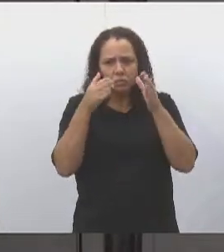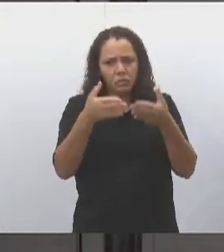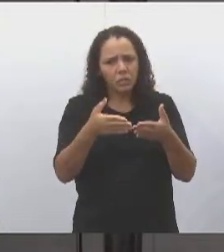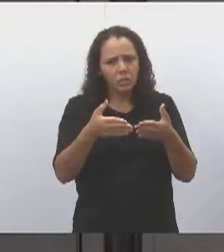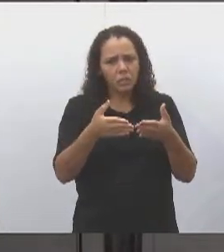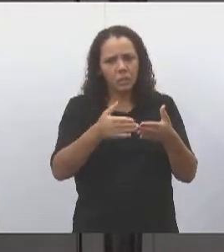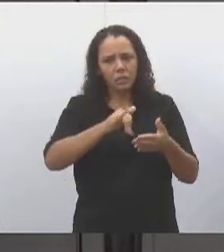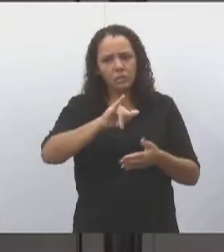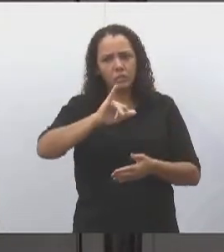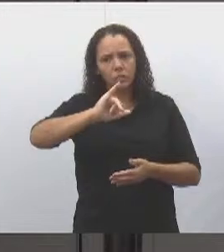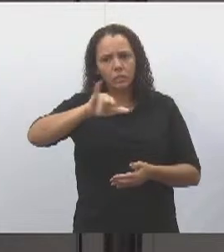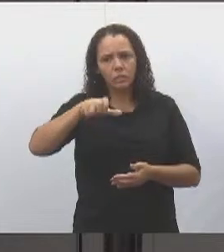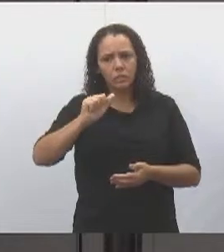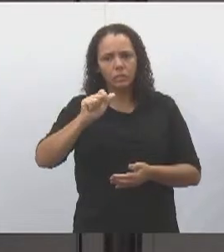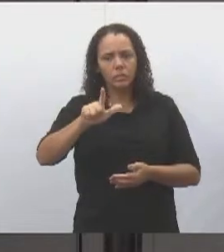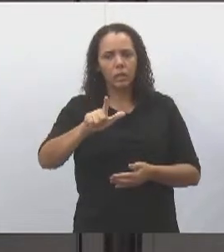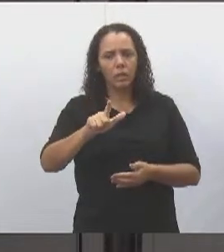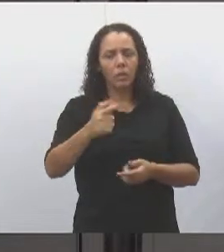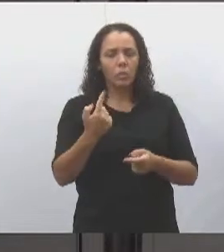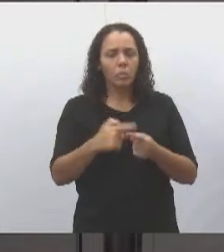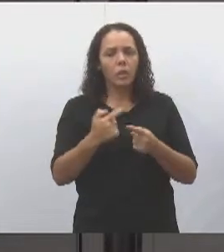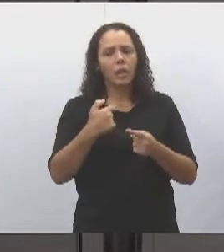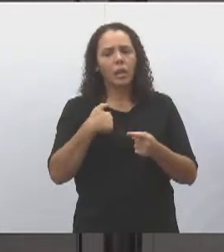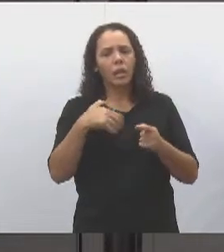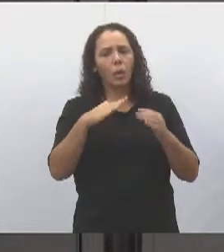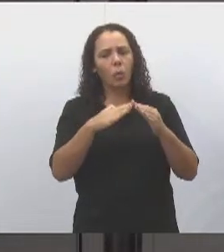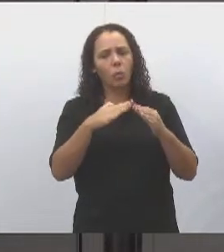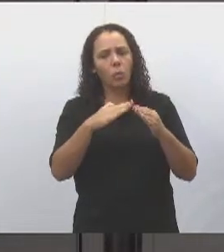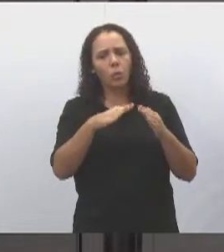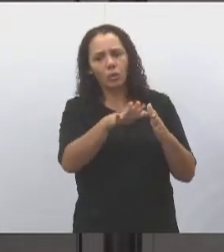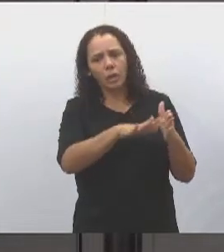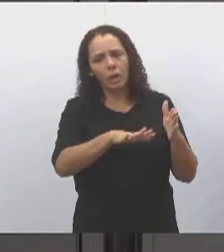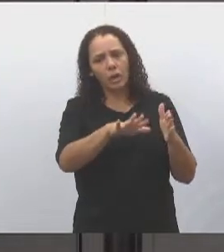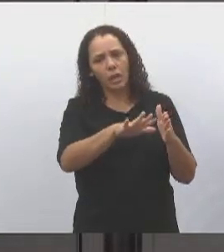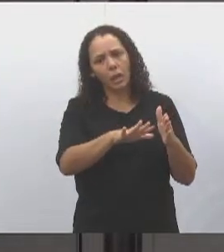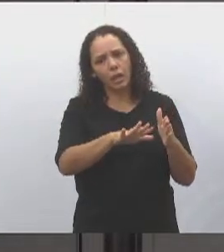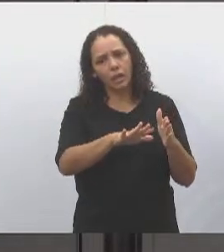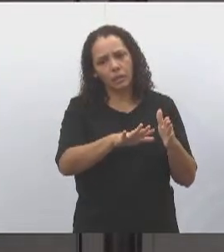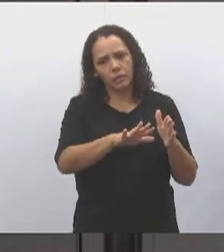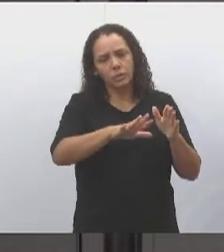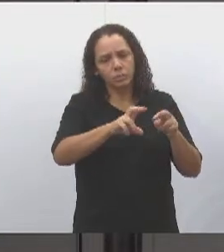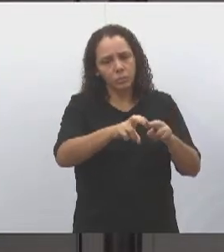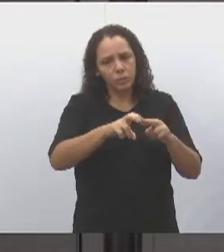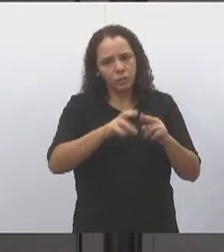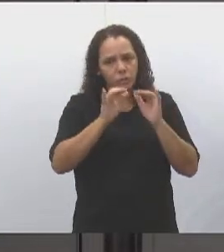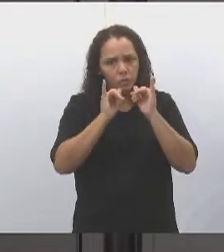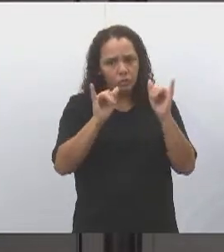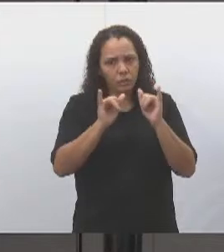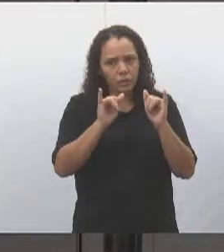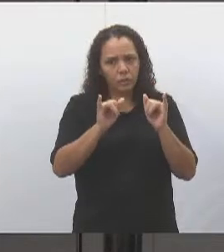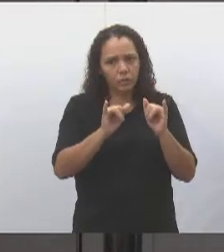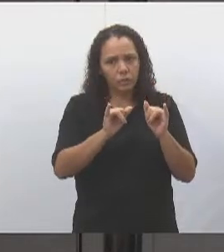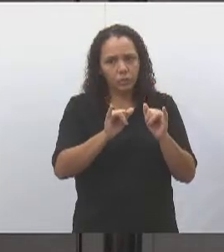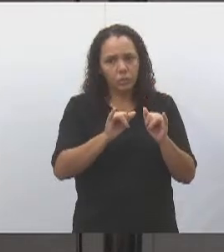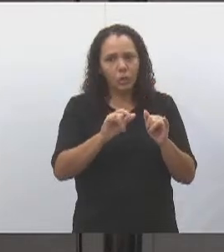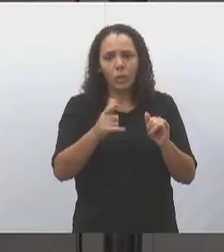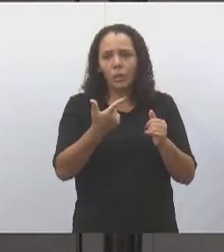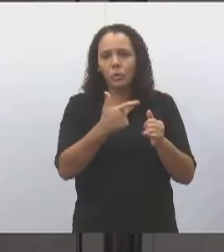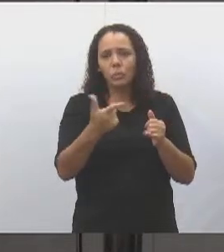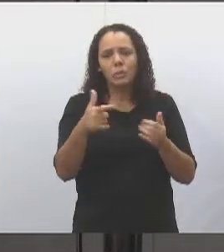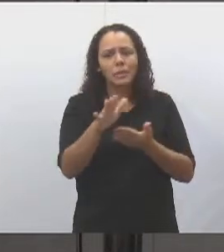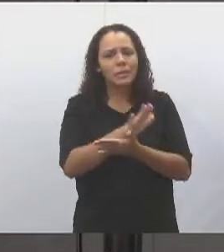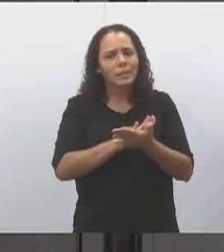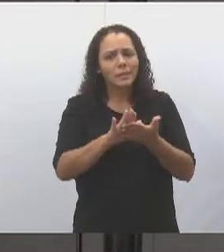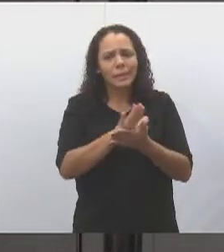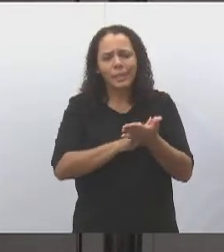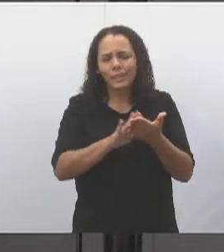Estou falando do Veraneijal porque eu moro lá e eu tenho que falar onde eu piso, tá? Não foi incluído absolutamente nem o papel